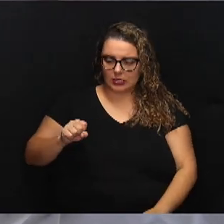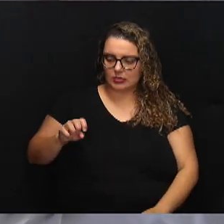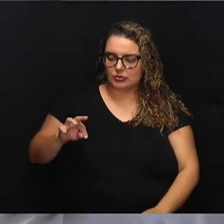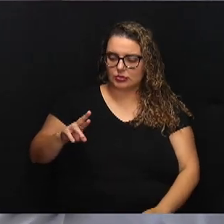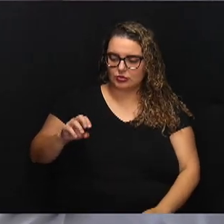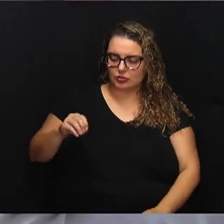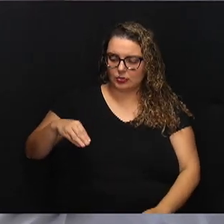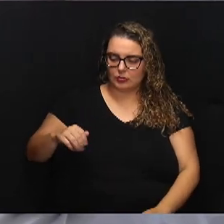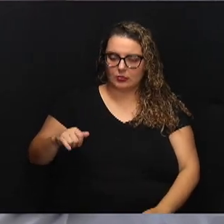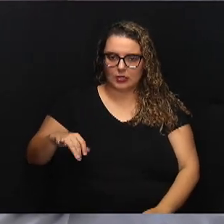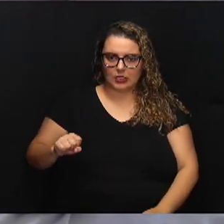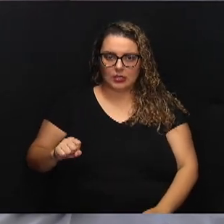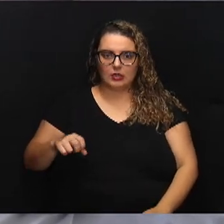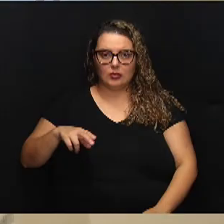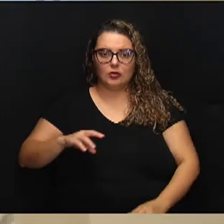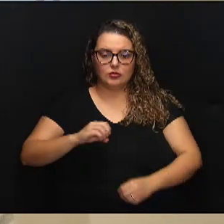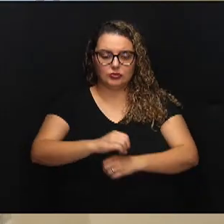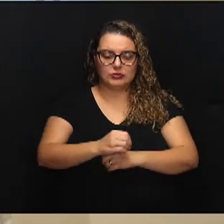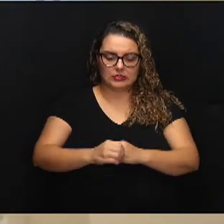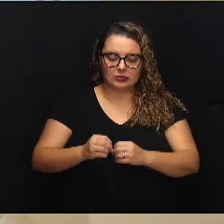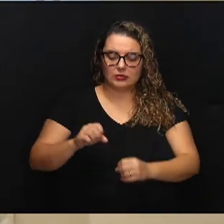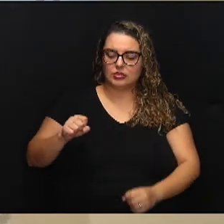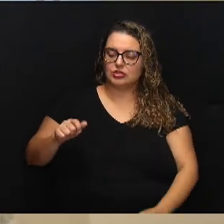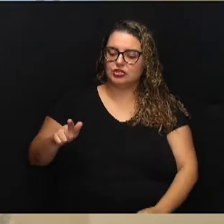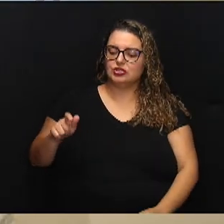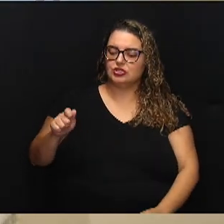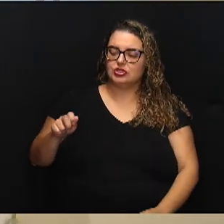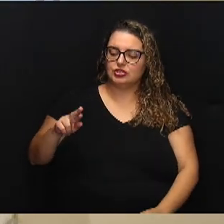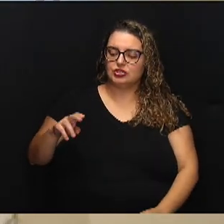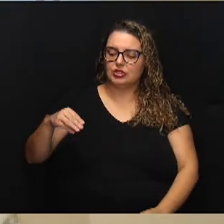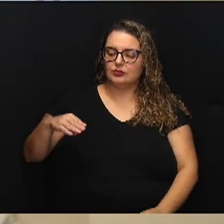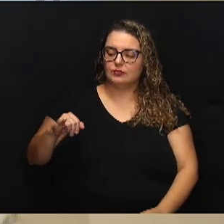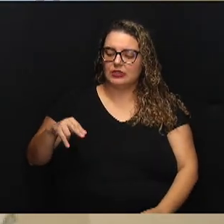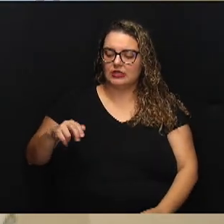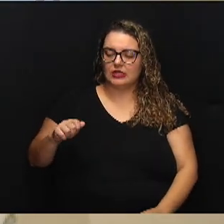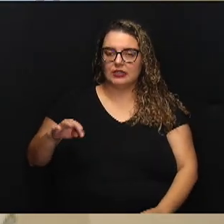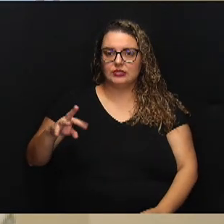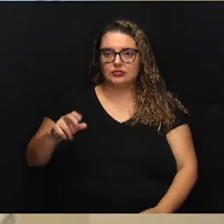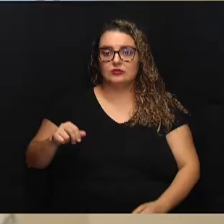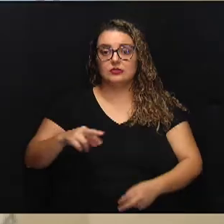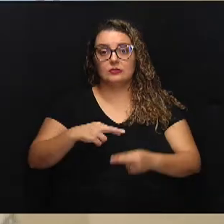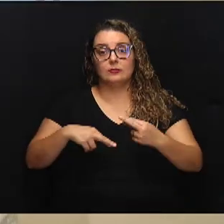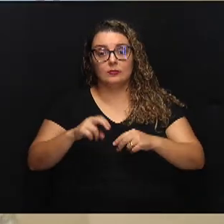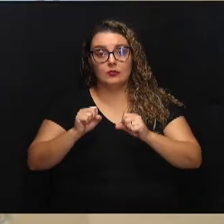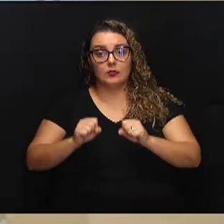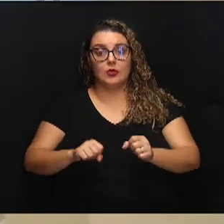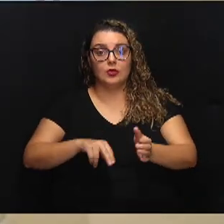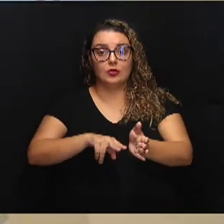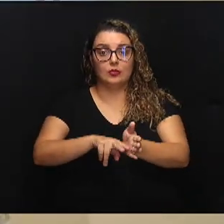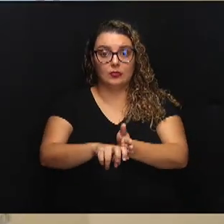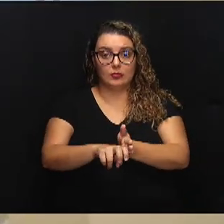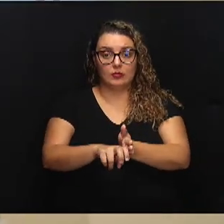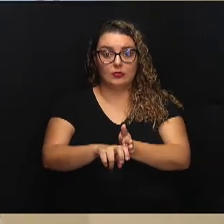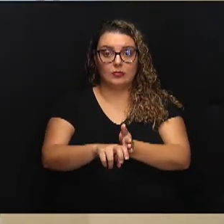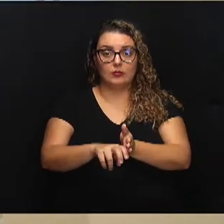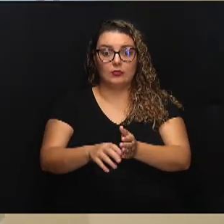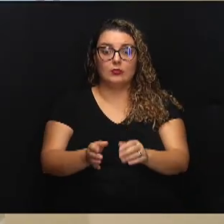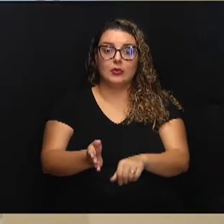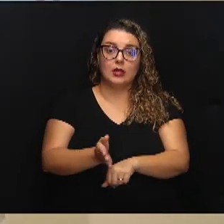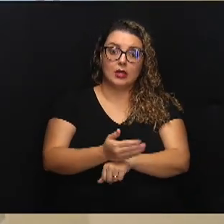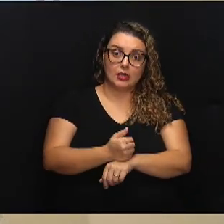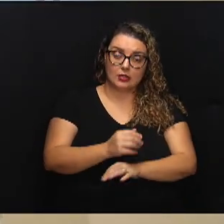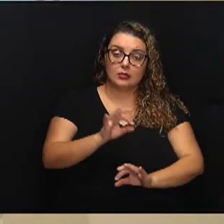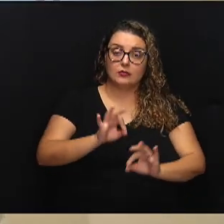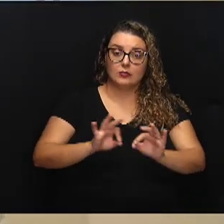ou de células germinativas, esses podem estar ligados a um diagnóstico mais cedo, mais